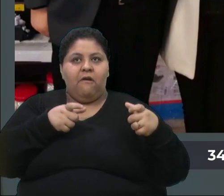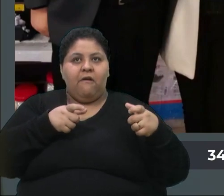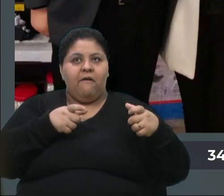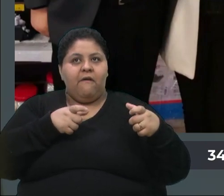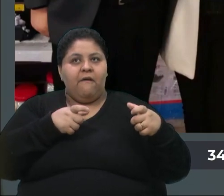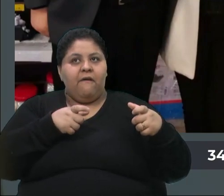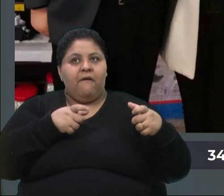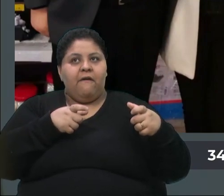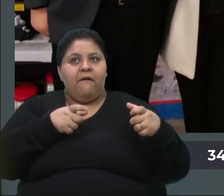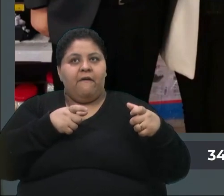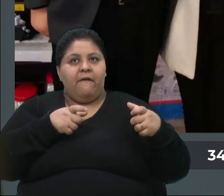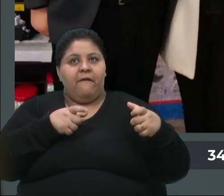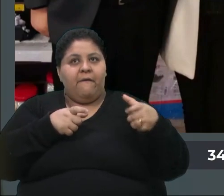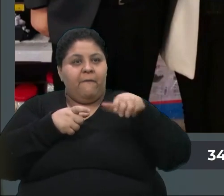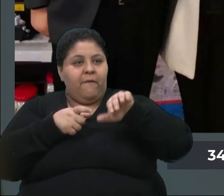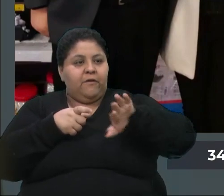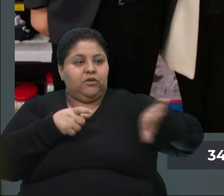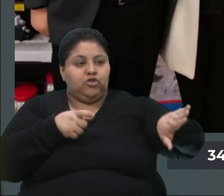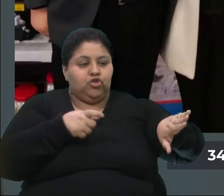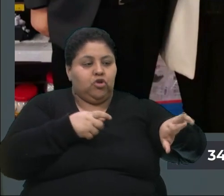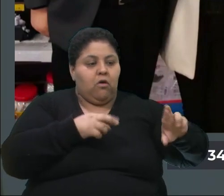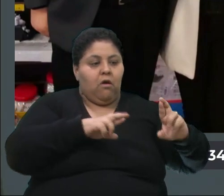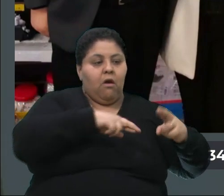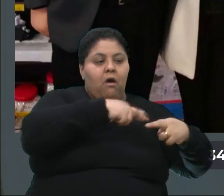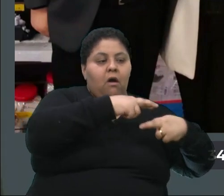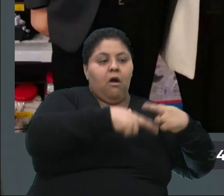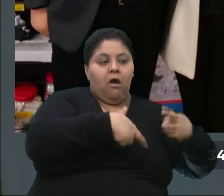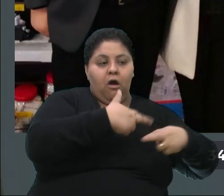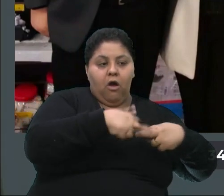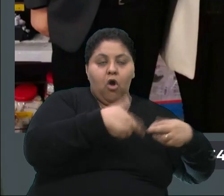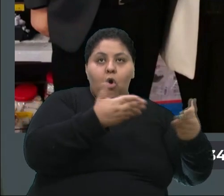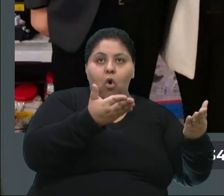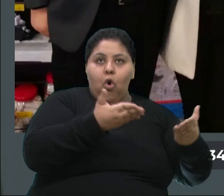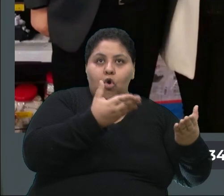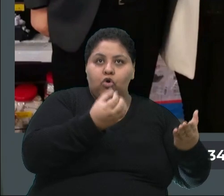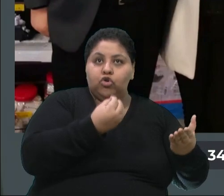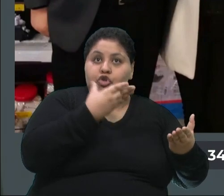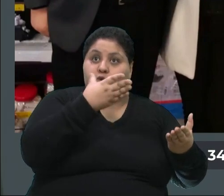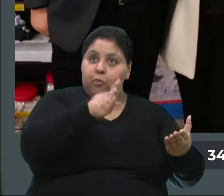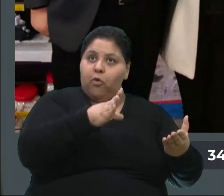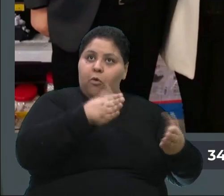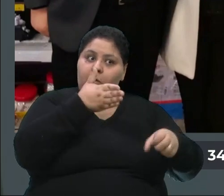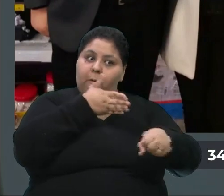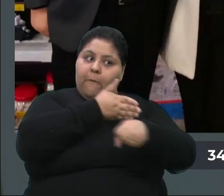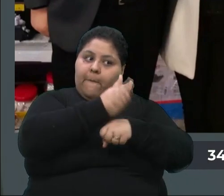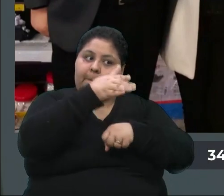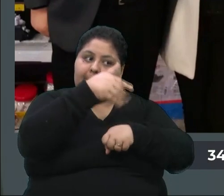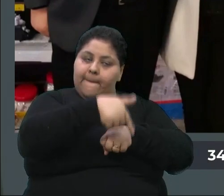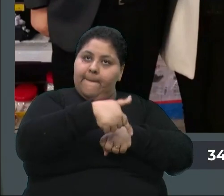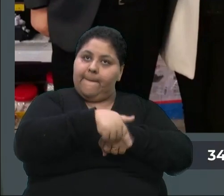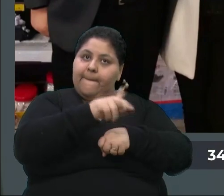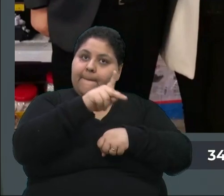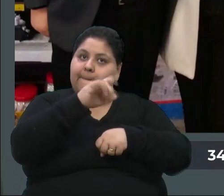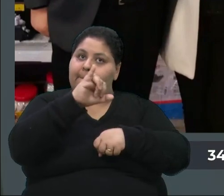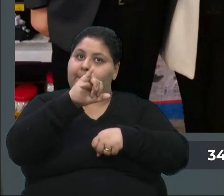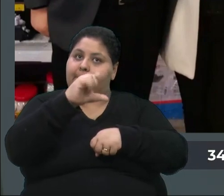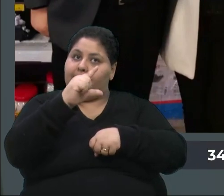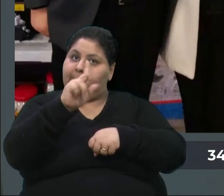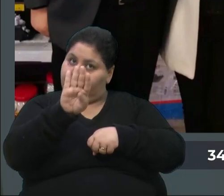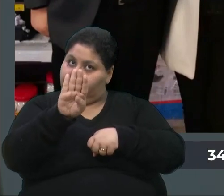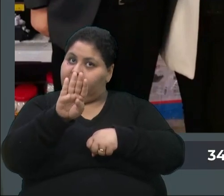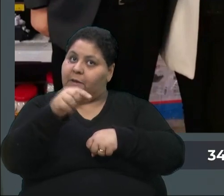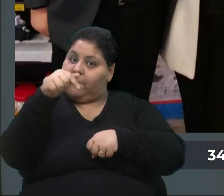retirando somente a empresa Randon, hoje boa parte do PIB da economia de Caxias do Sul é a região